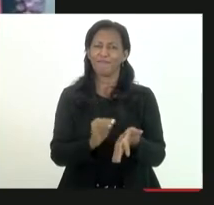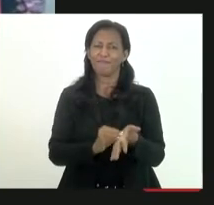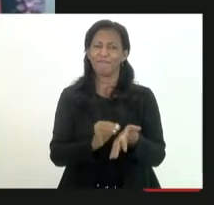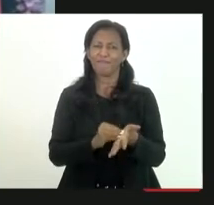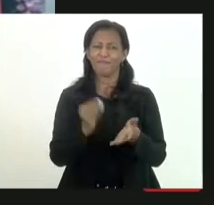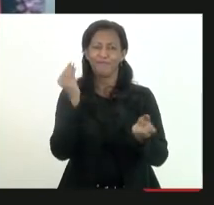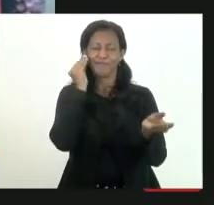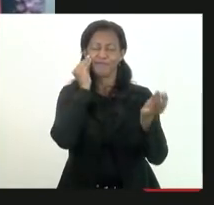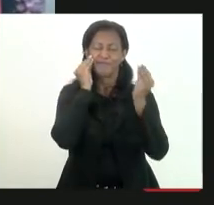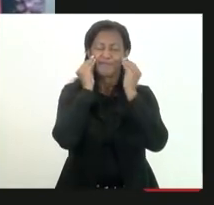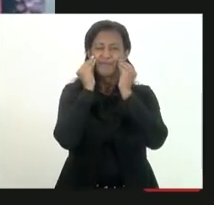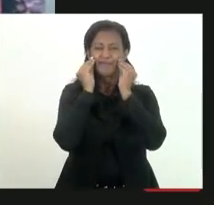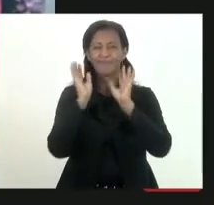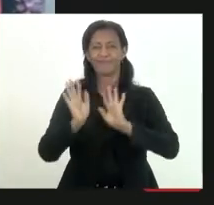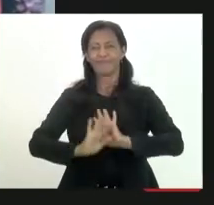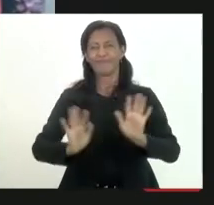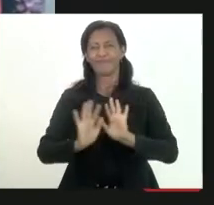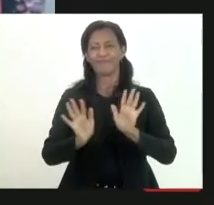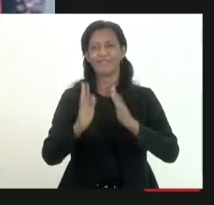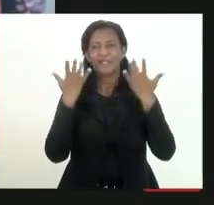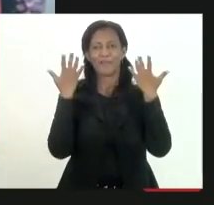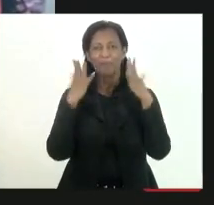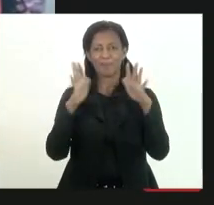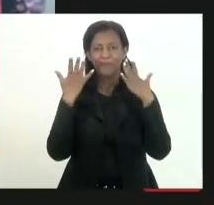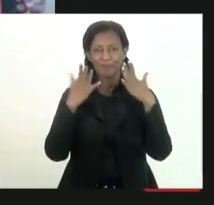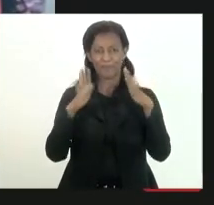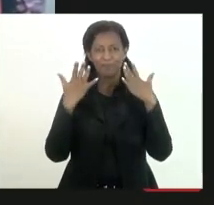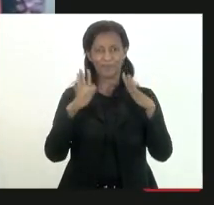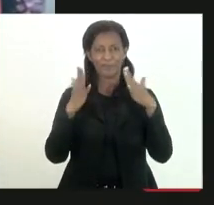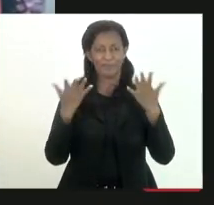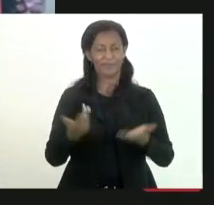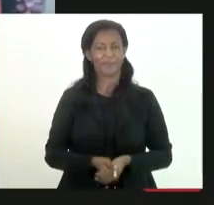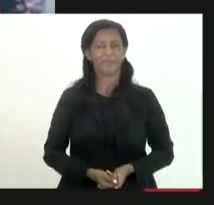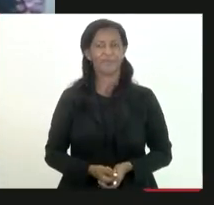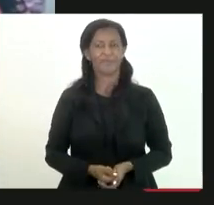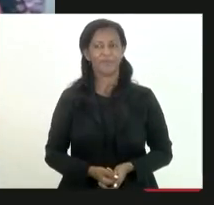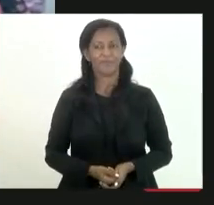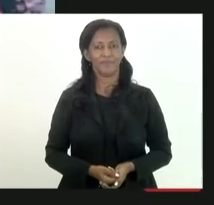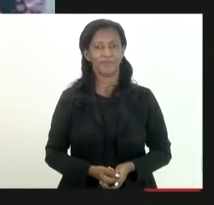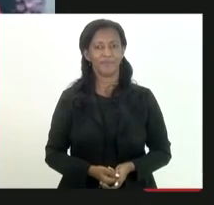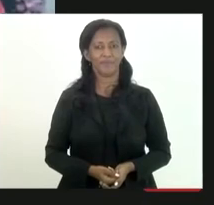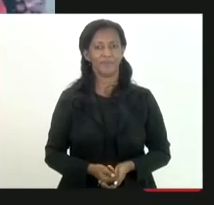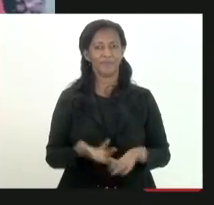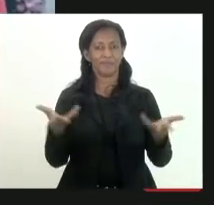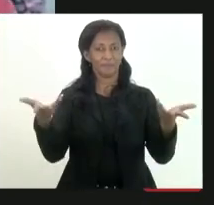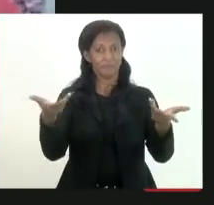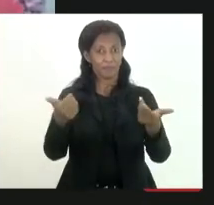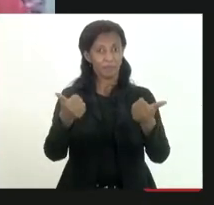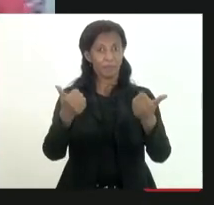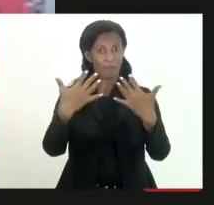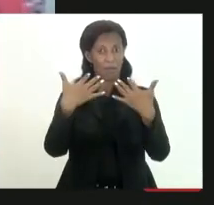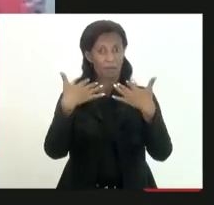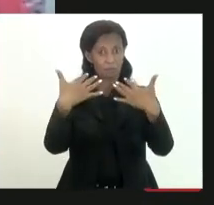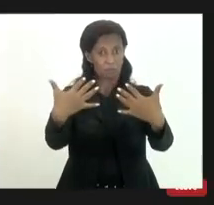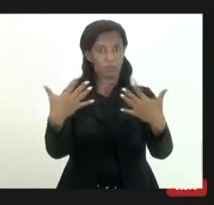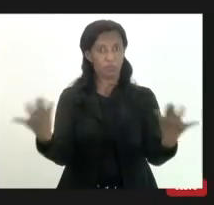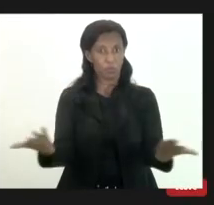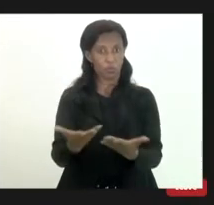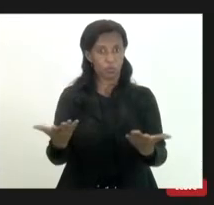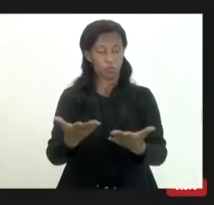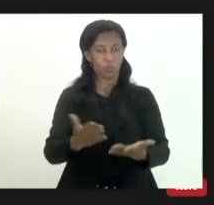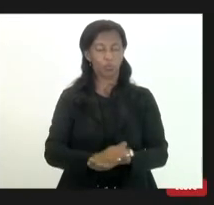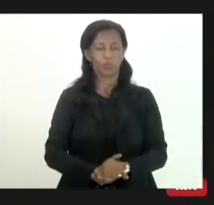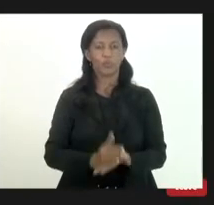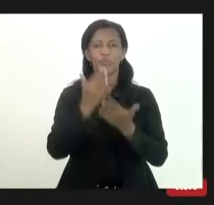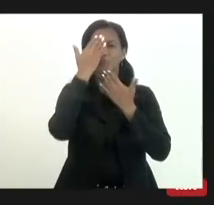um beijo grande, tchau, tchau, e parabéns pela excelente audiência no dia de hoje.